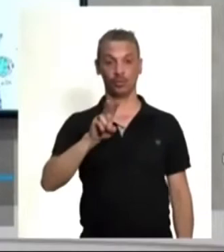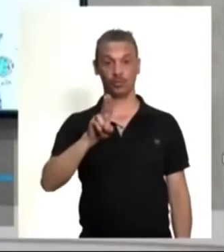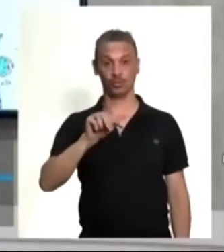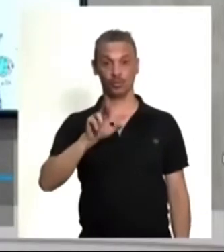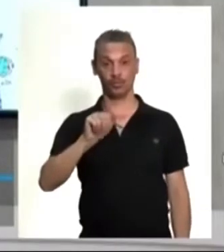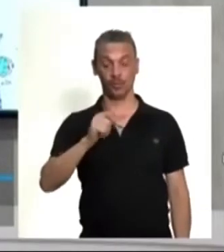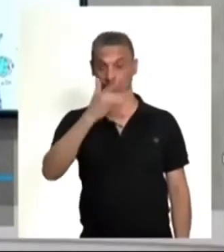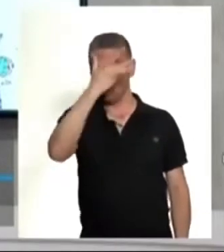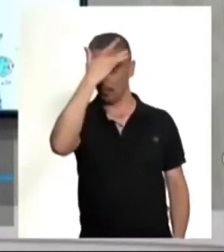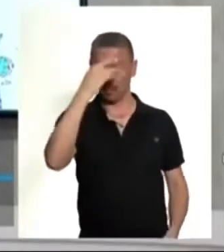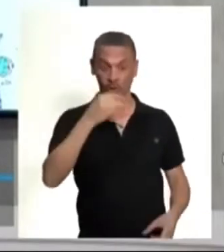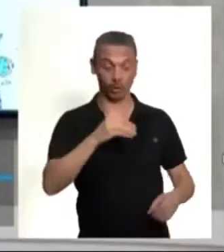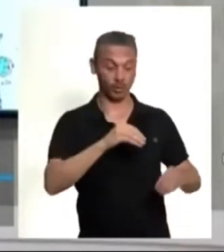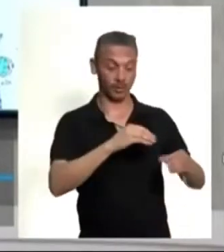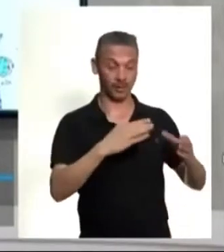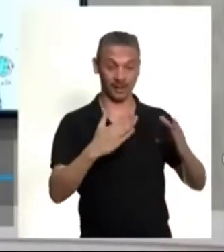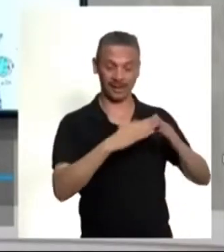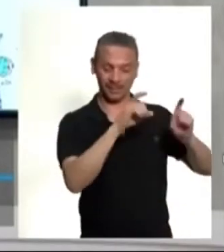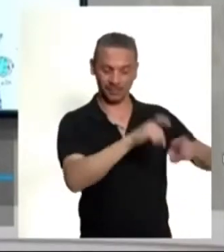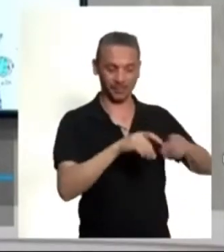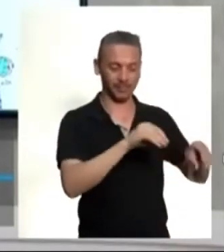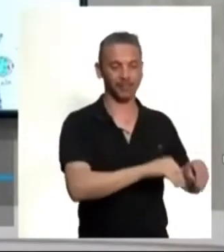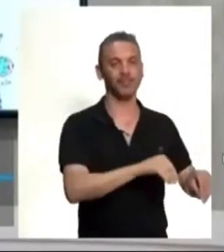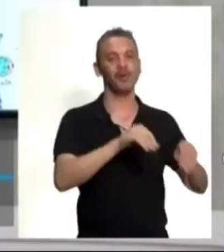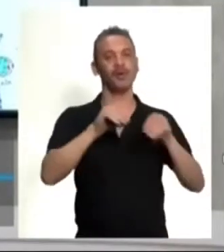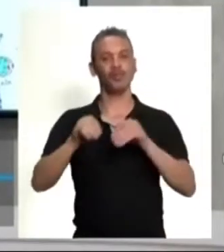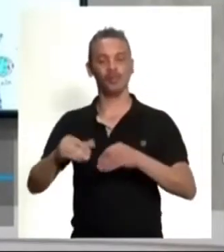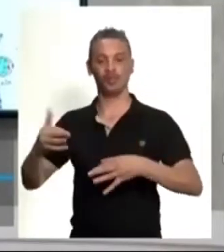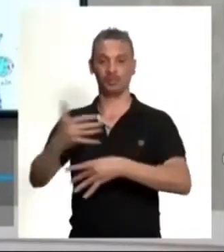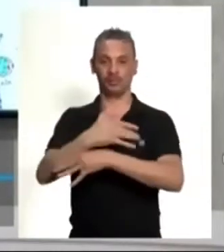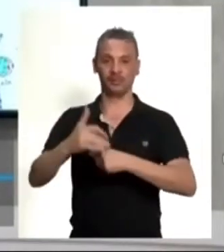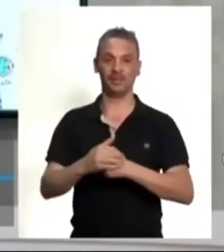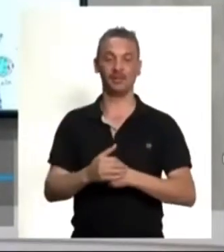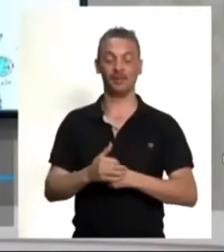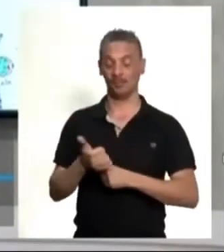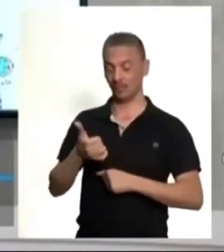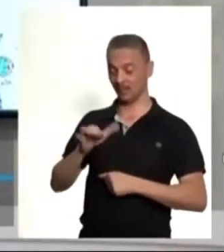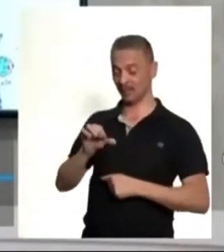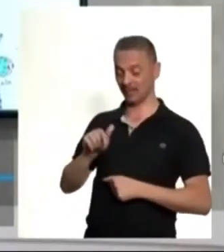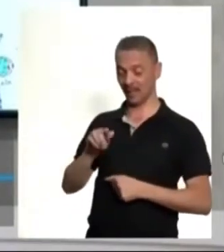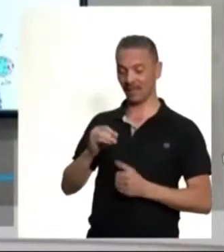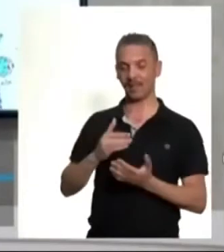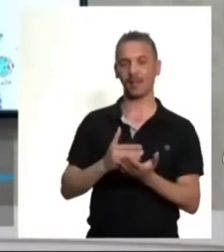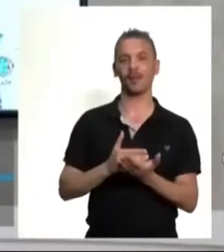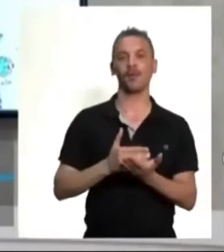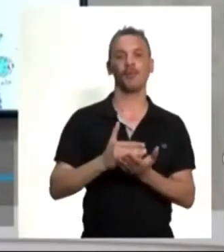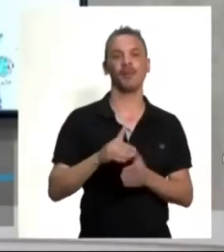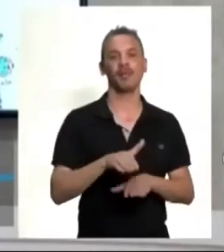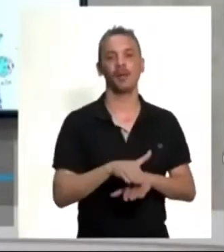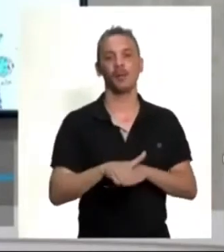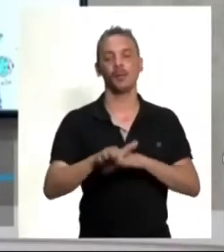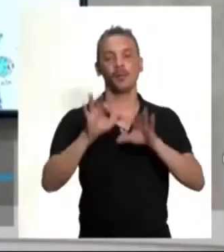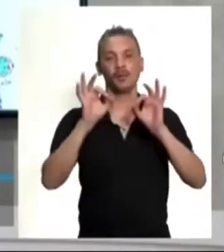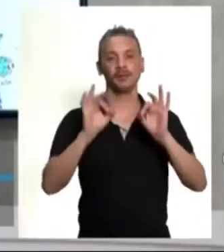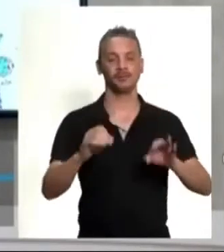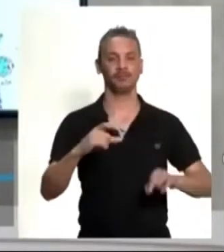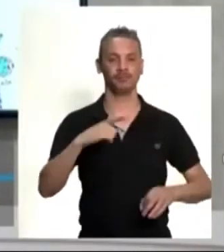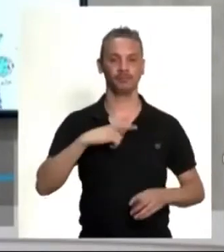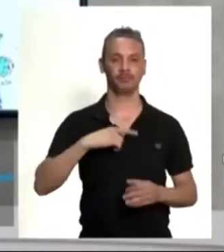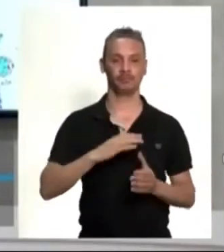dizer assim, a partir dos anos 70, sim, de fato, o Brasil passa a ser um país predominantemente urbano. Então, o processo